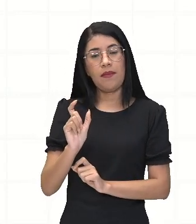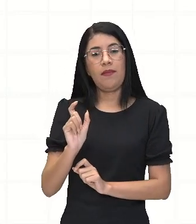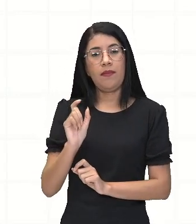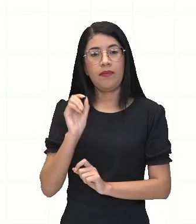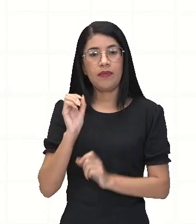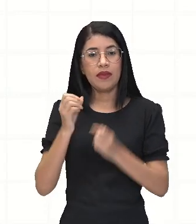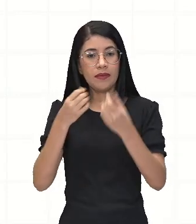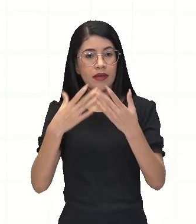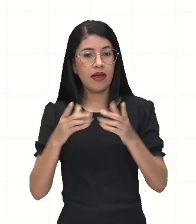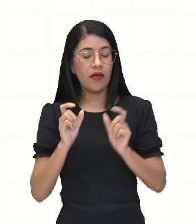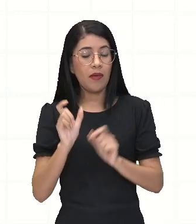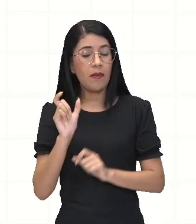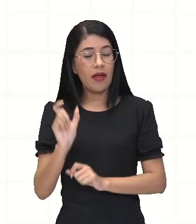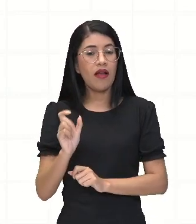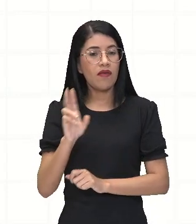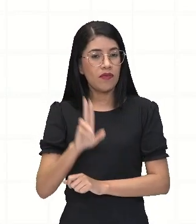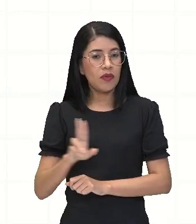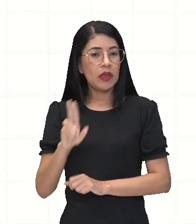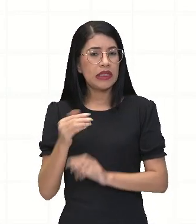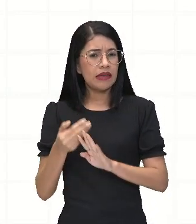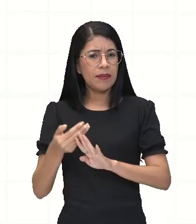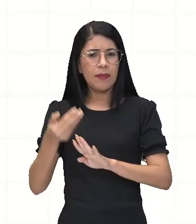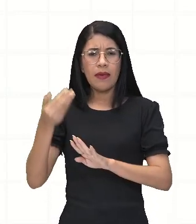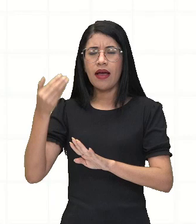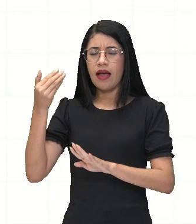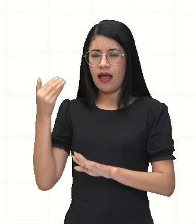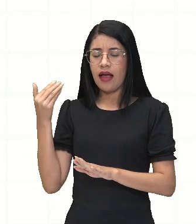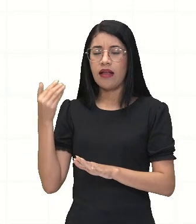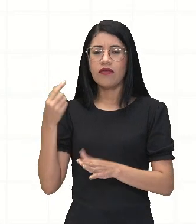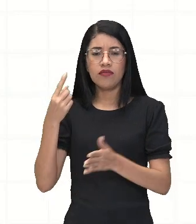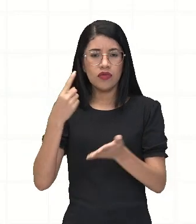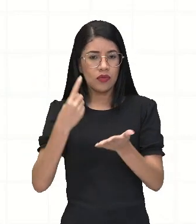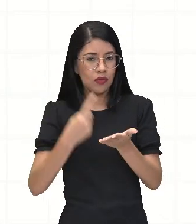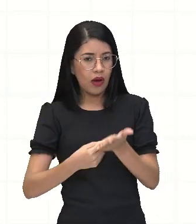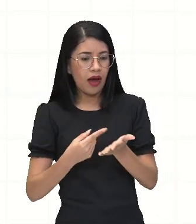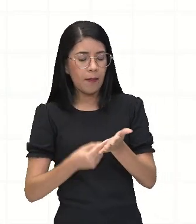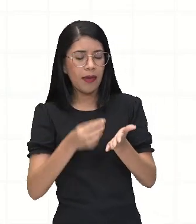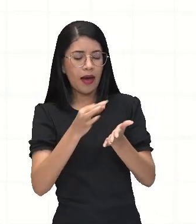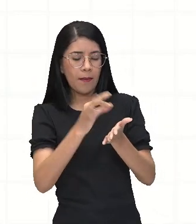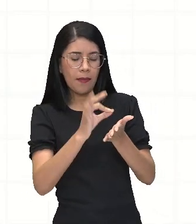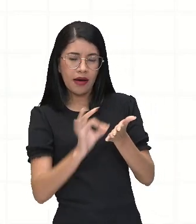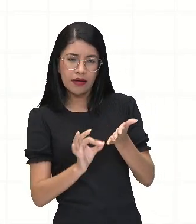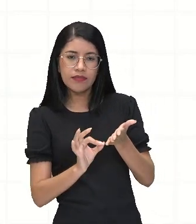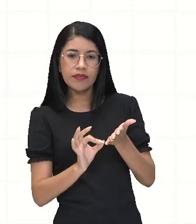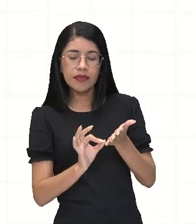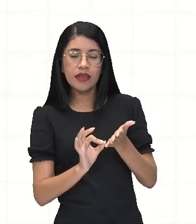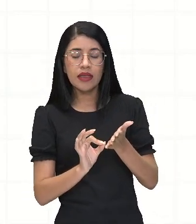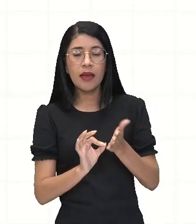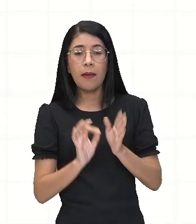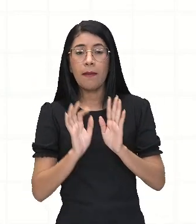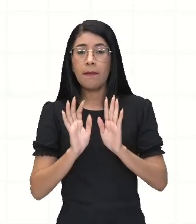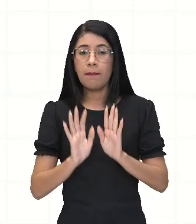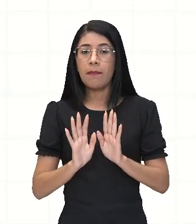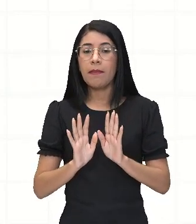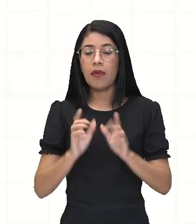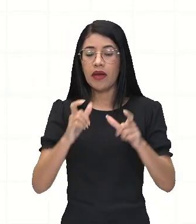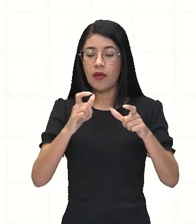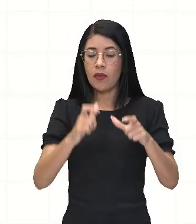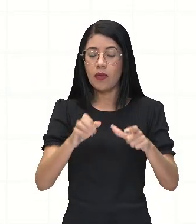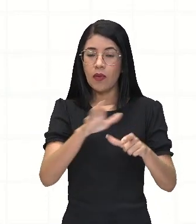Porque esse termo foi o termo utilizado no tratado, que eles consideravam dessa forma os europeus, que eram terras que